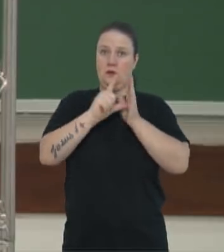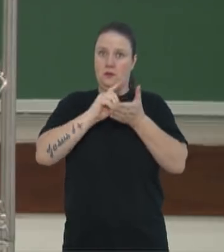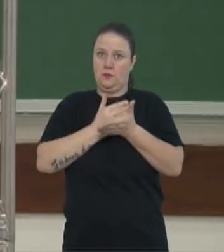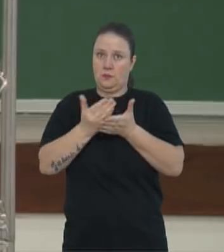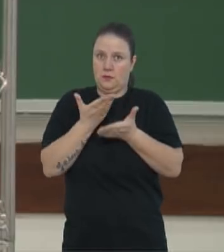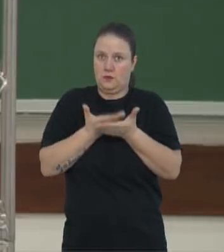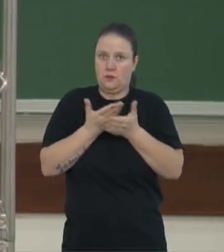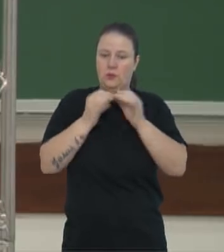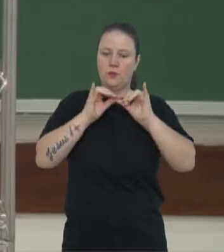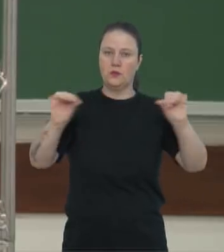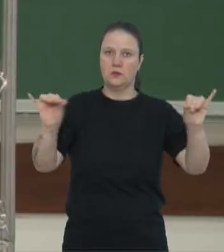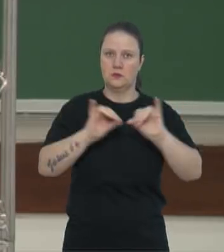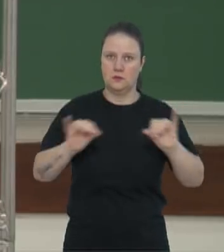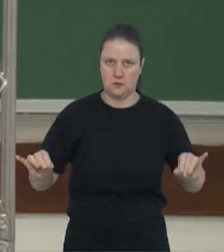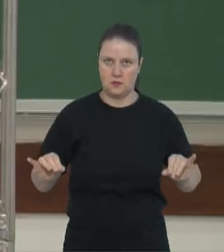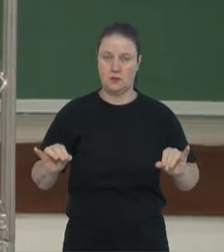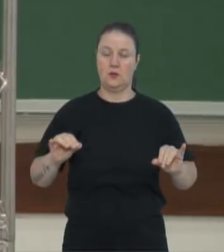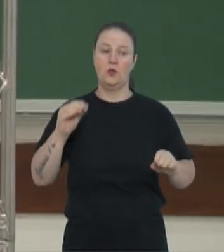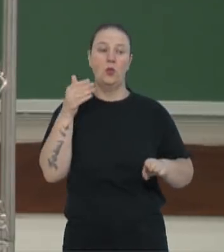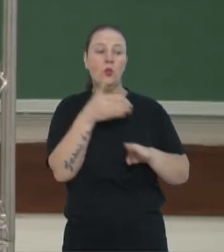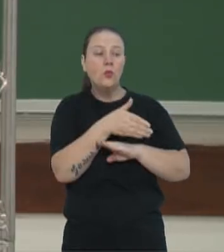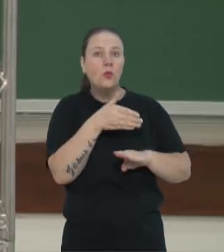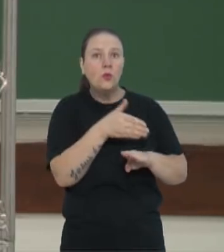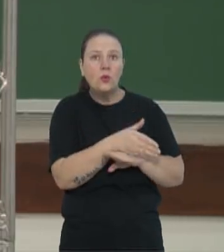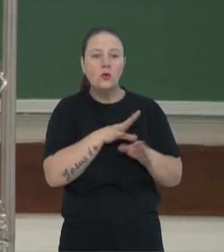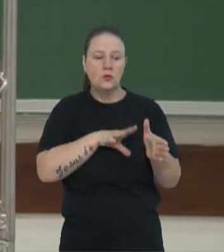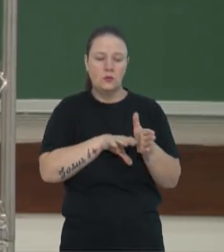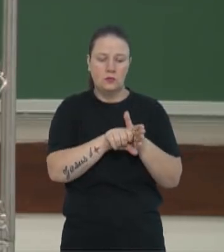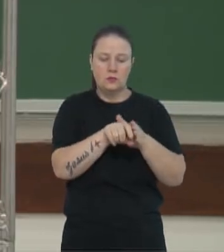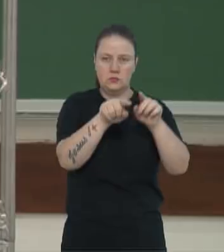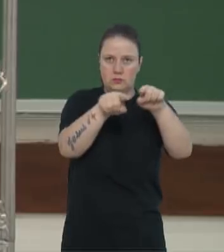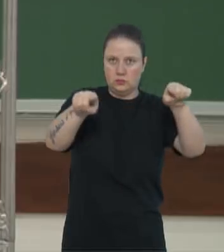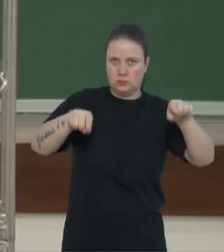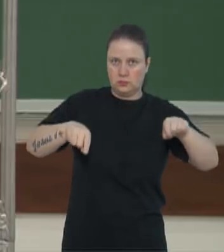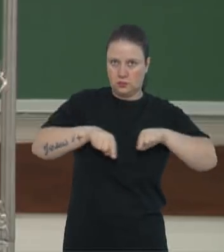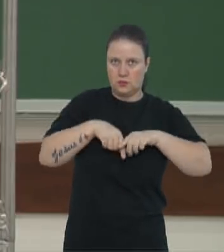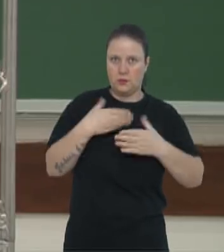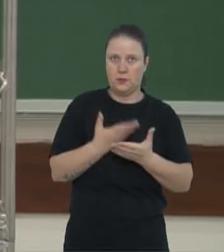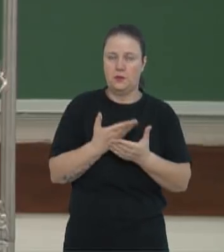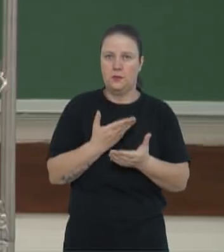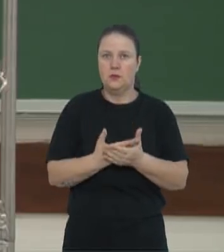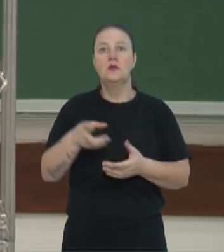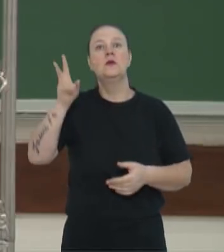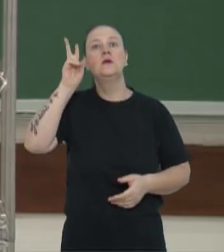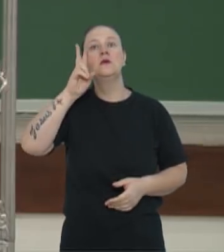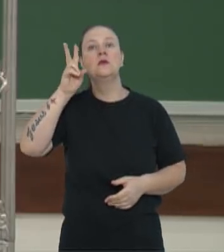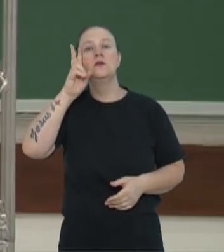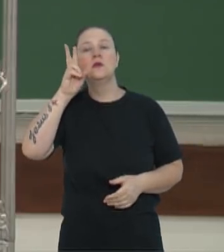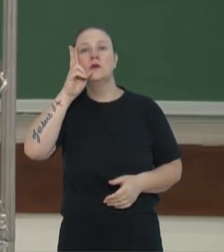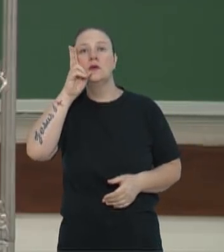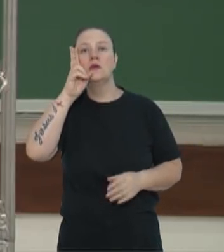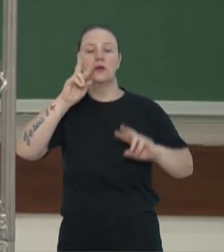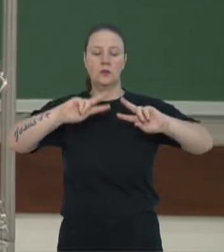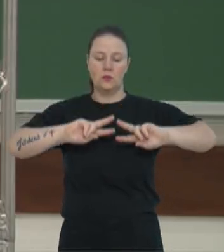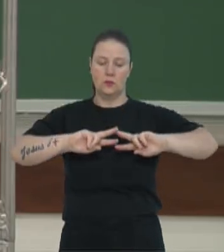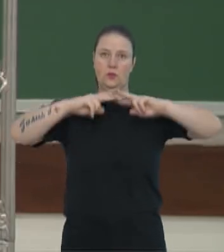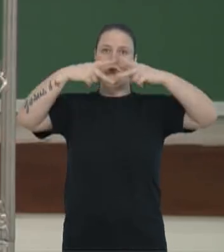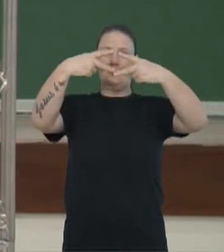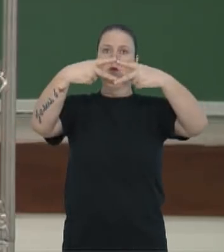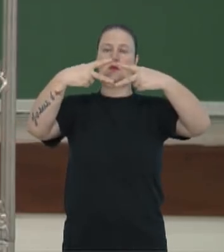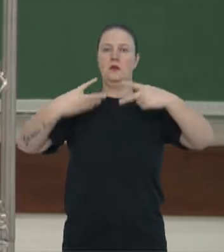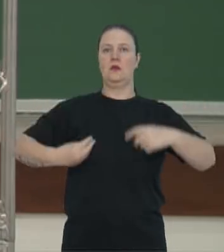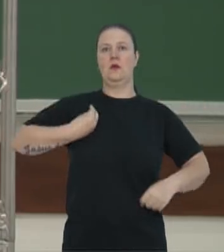Quando vocês forem fazer as aulas lá na sala online, na internet, não esqueçam de colocar lá no link a presença